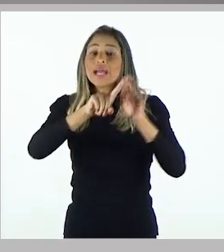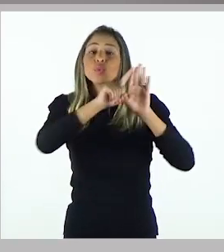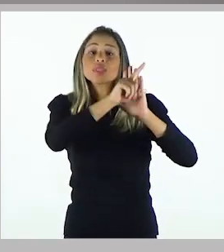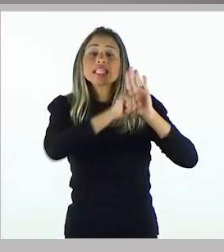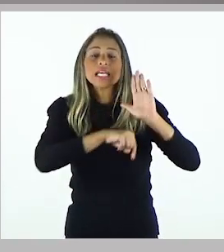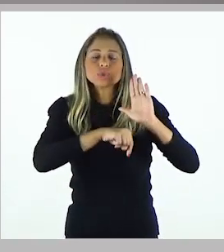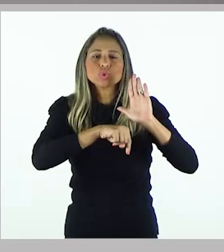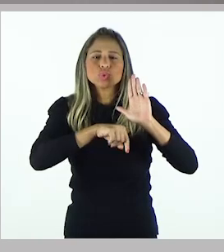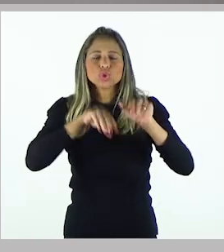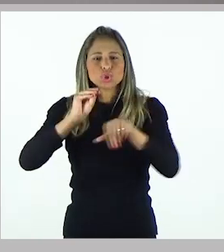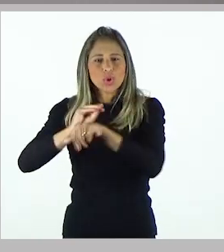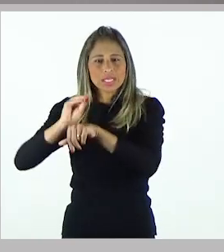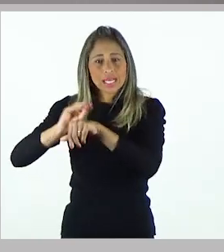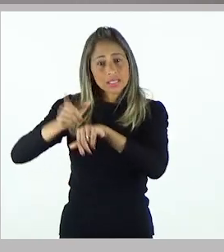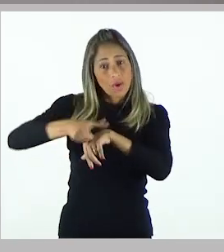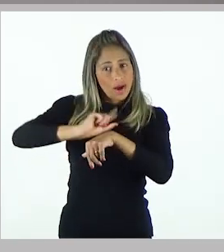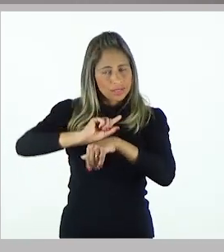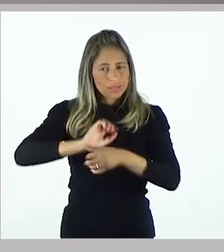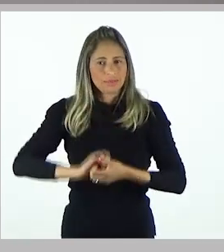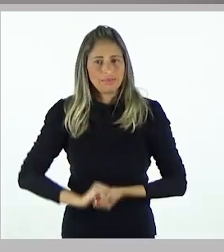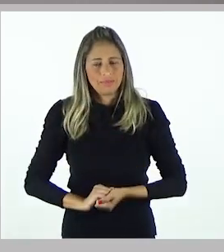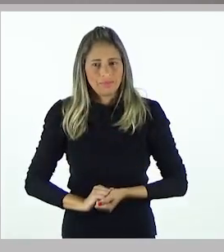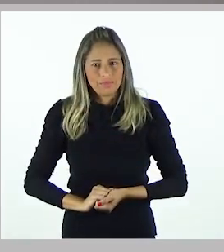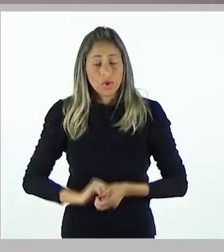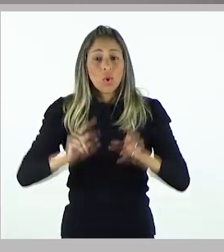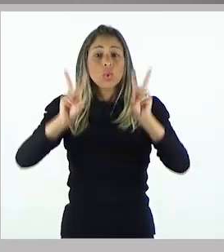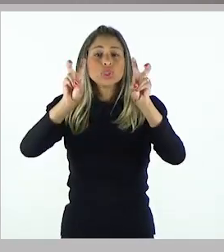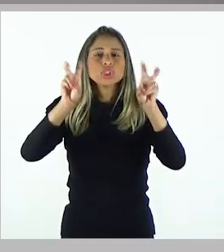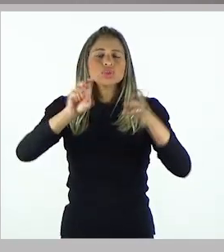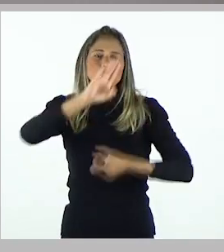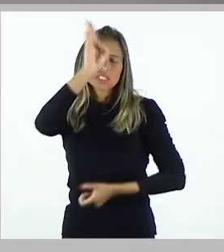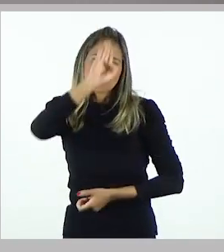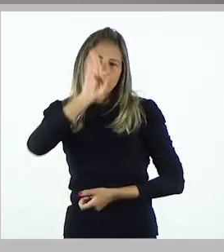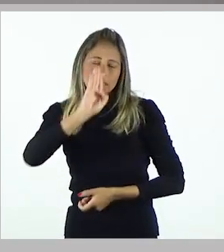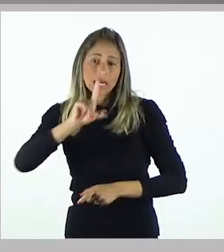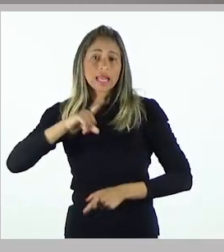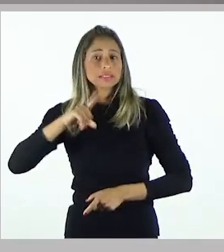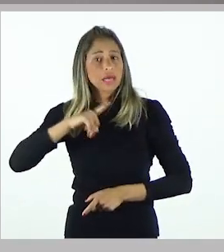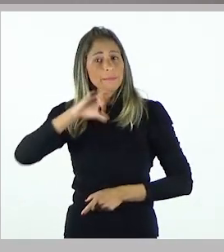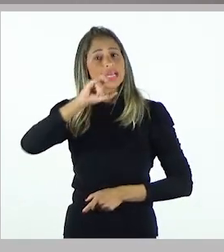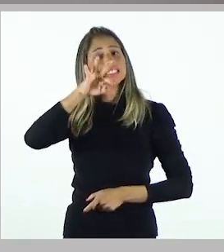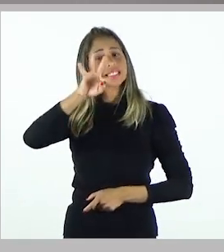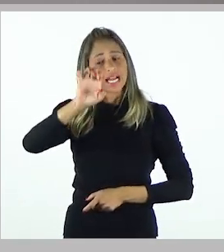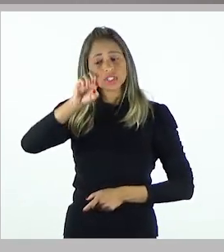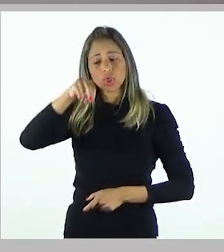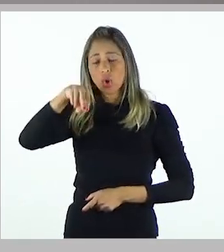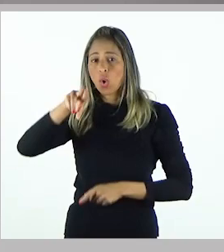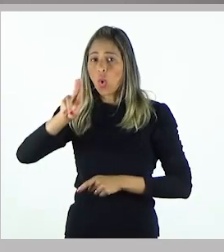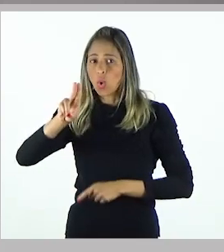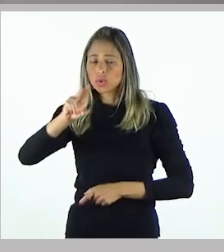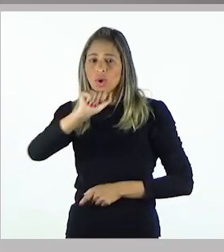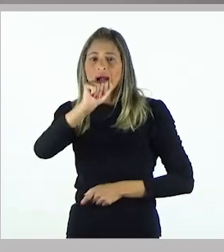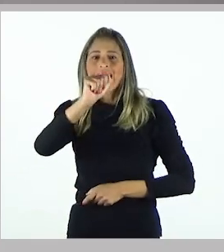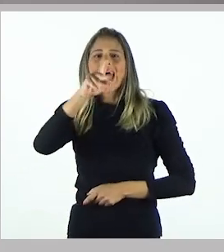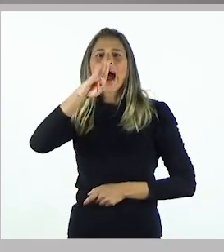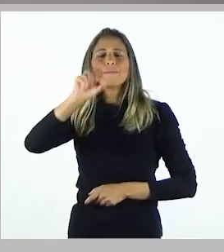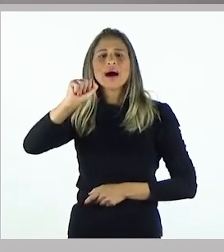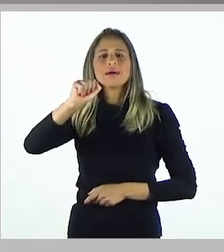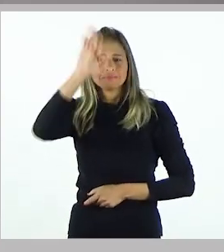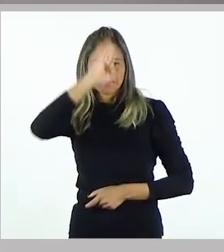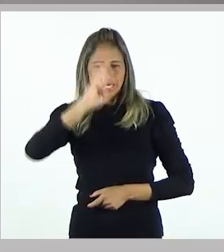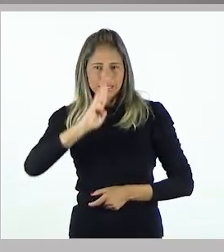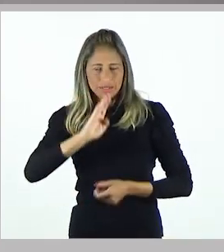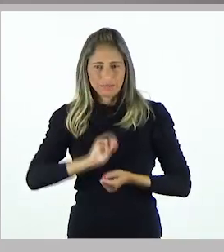o texto de orientação que citamos antes. Os títulos brasileiros também estão no site da ONU, na aba